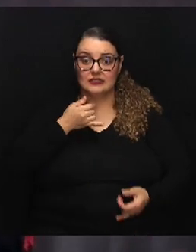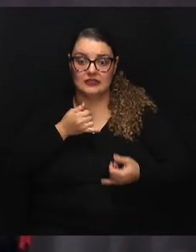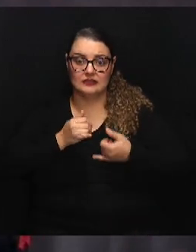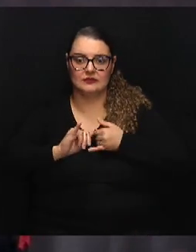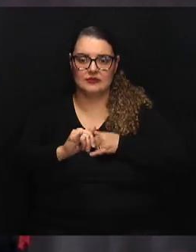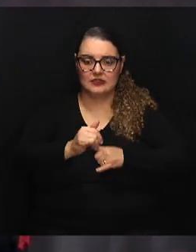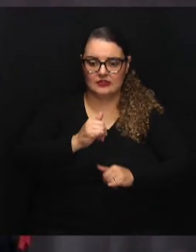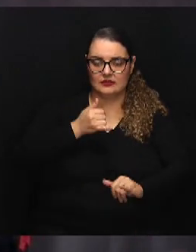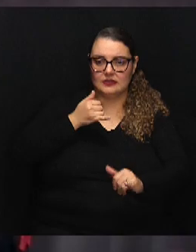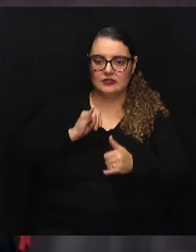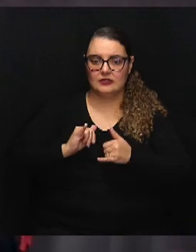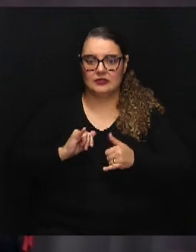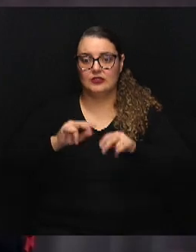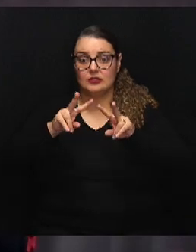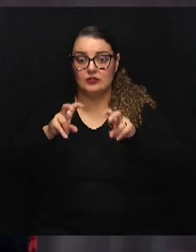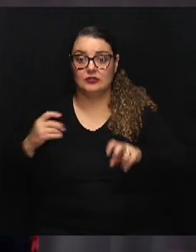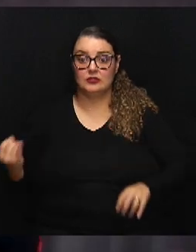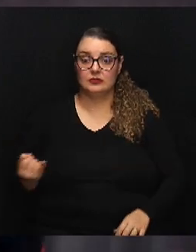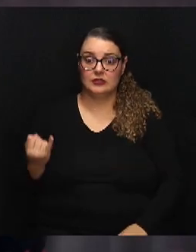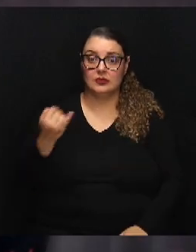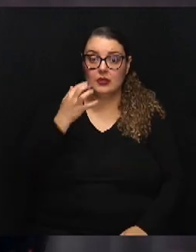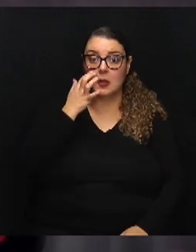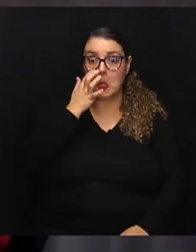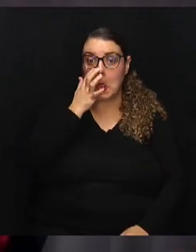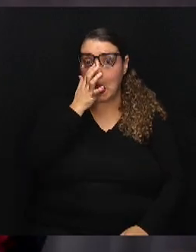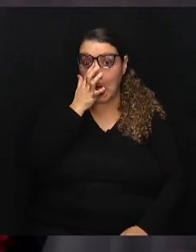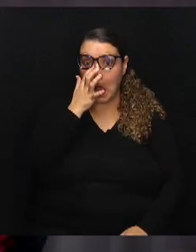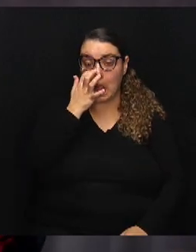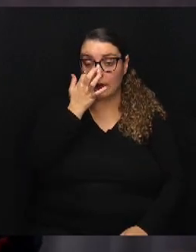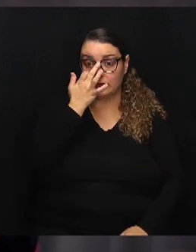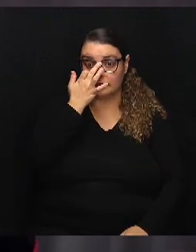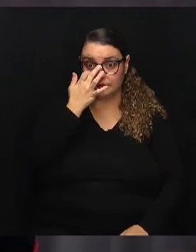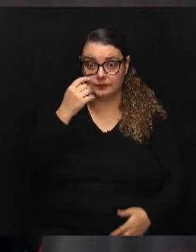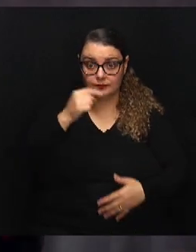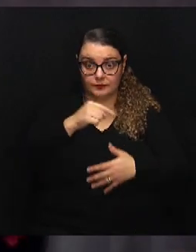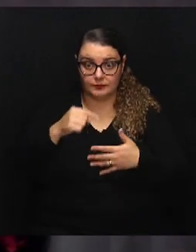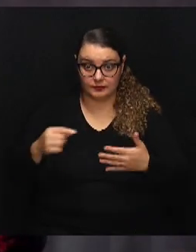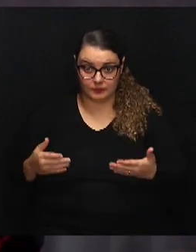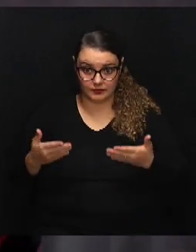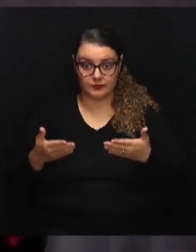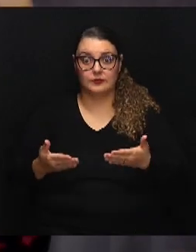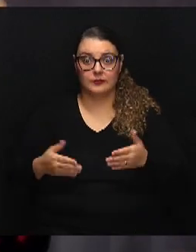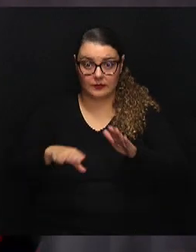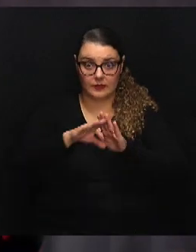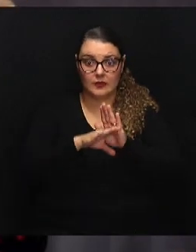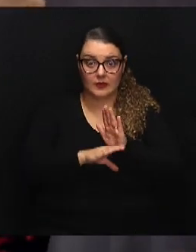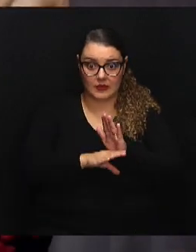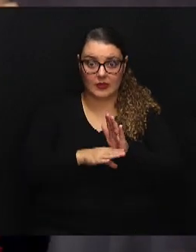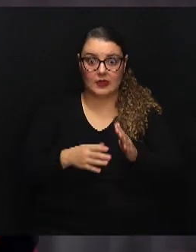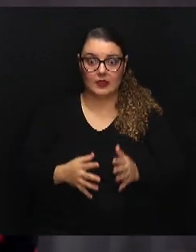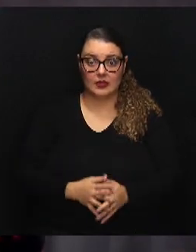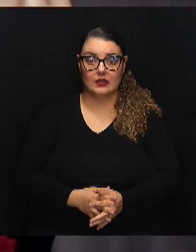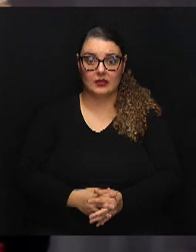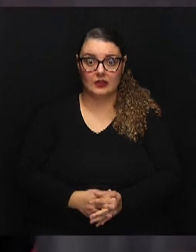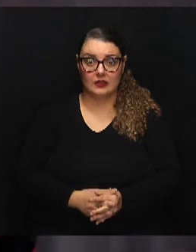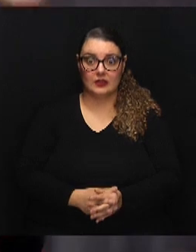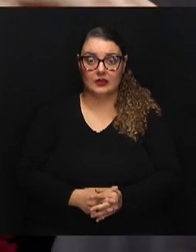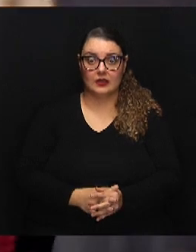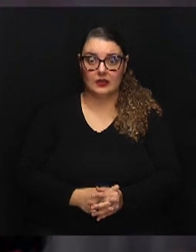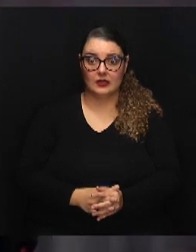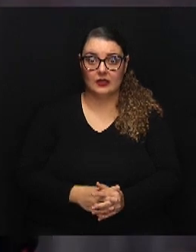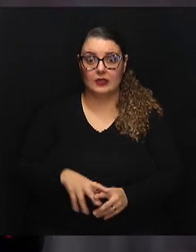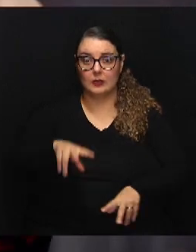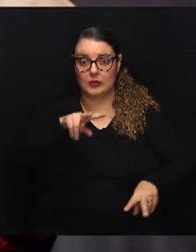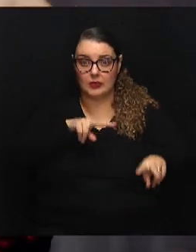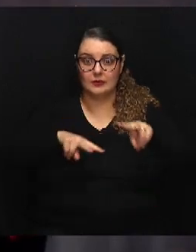falando de um tema tão relevante, né? Acho que assim, trazer essas questões para um programa de tanta visibilidade, que eu